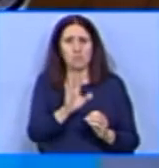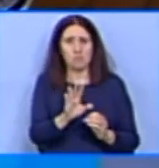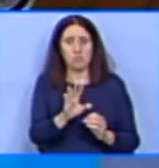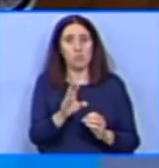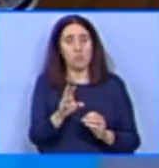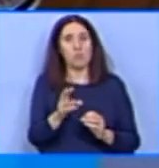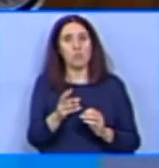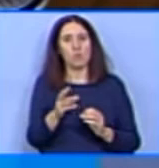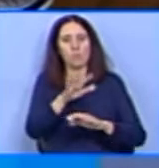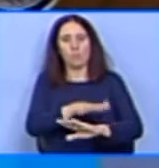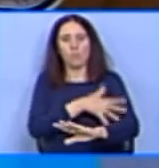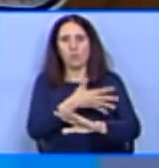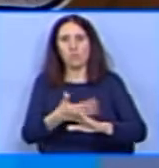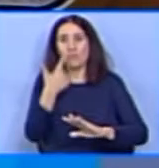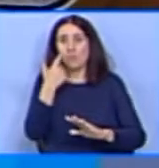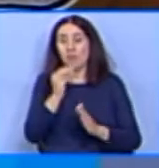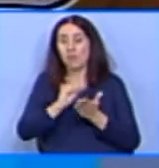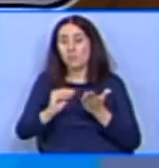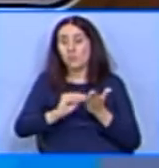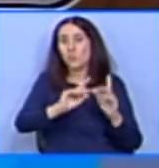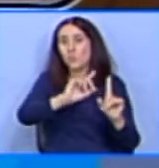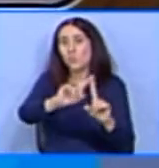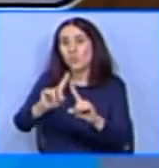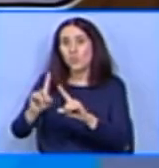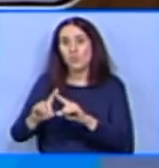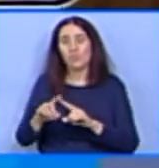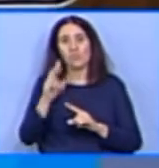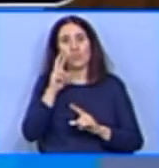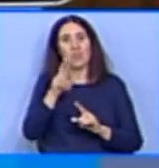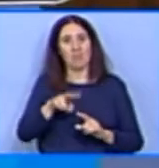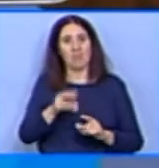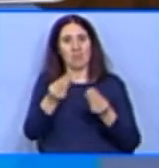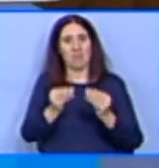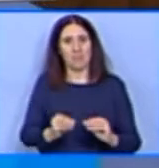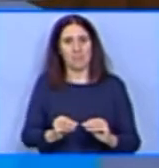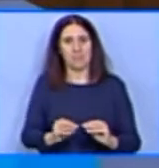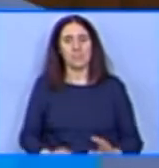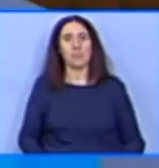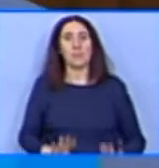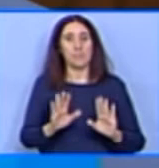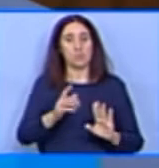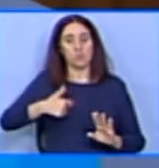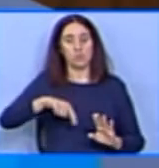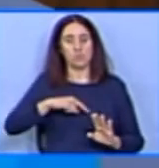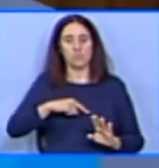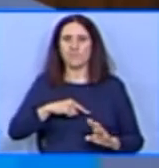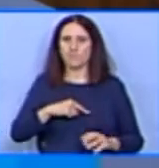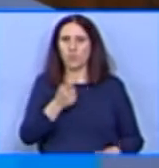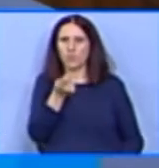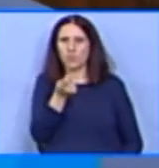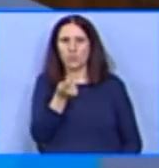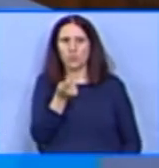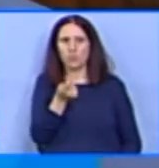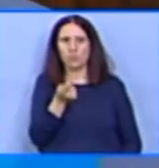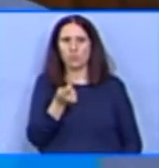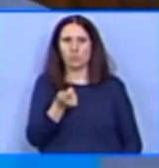ver a multidão de autores que se debruça sobre ele. Mas depois, quando nós, e já agora, assim um bocadinho em jeito,